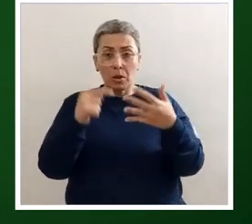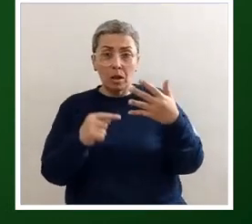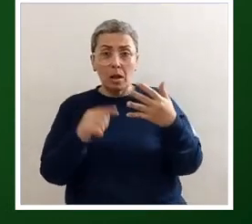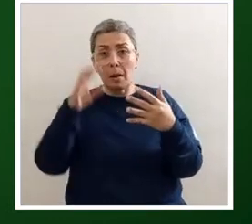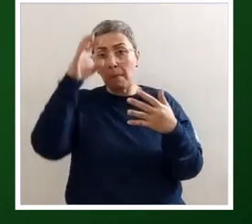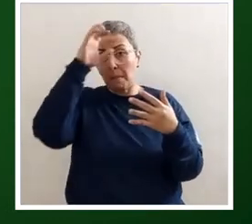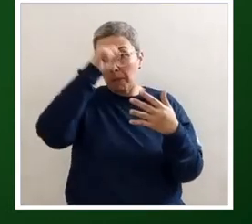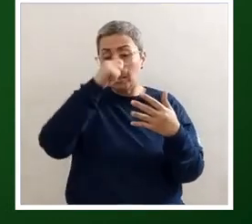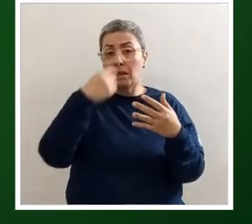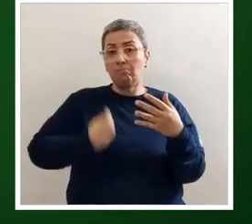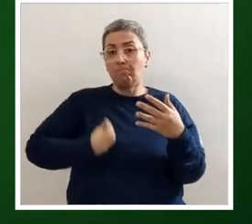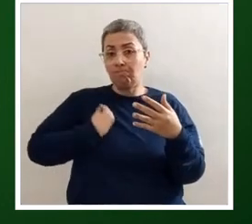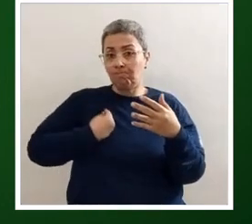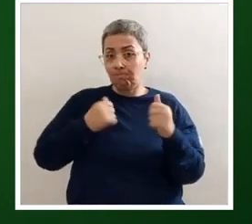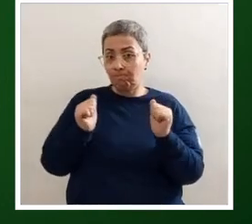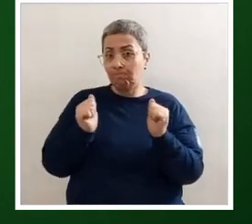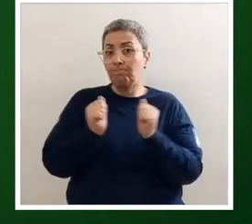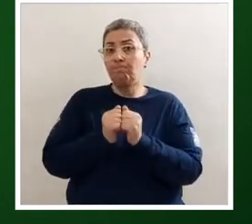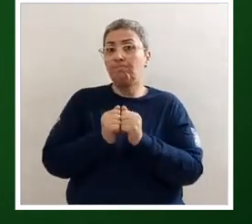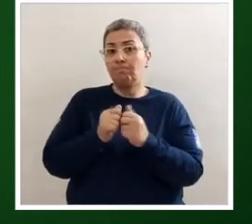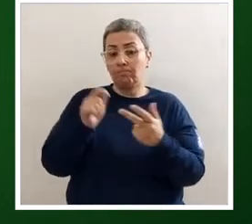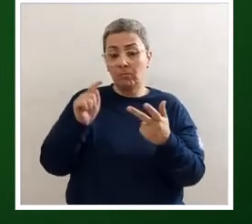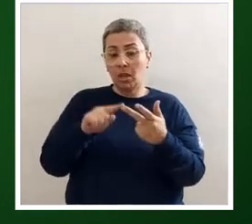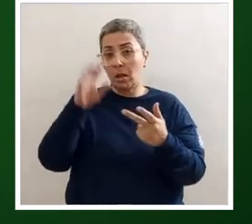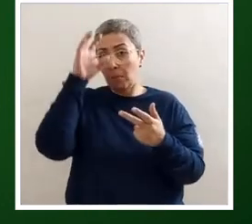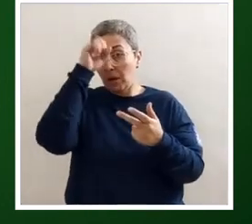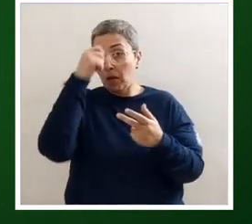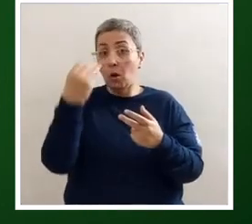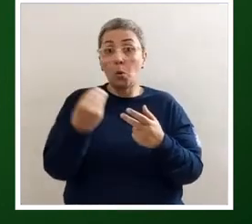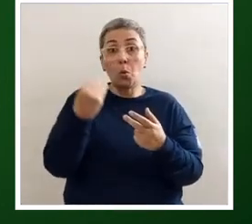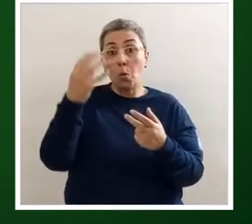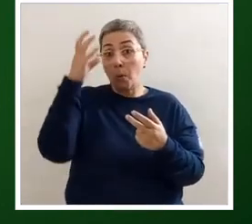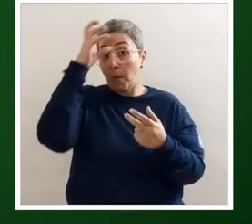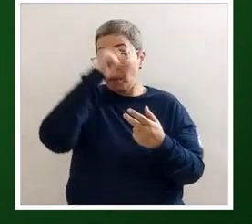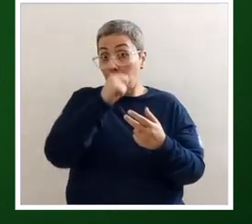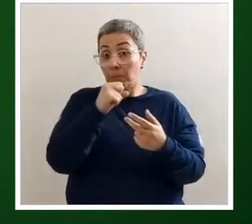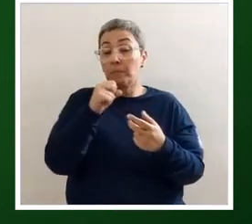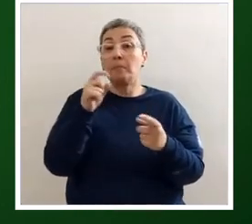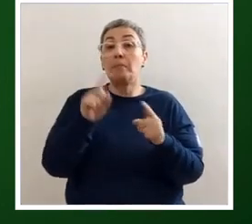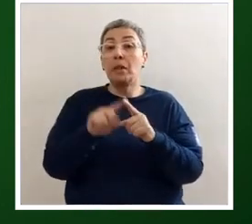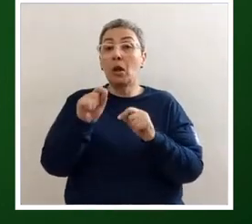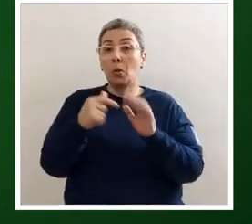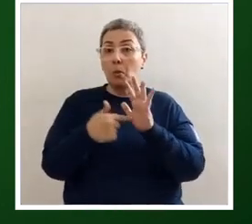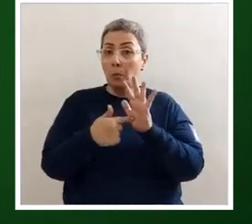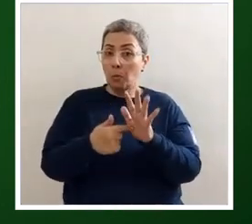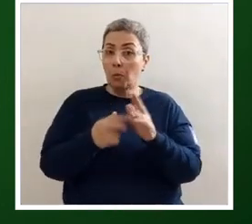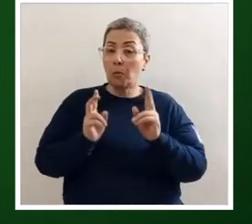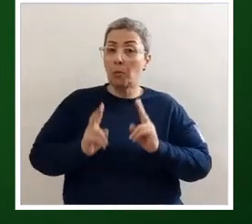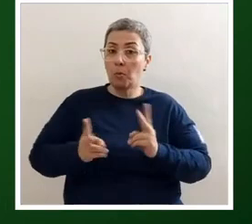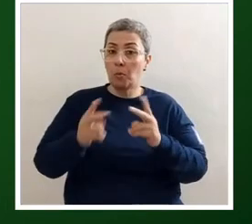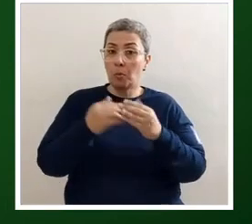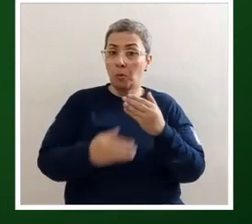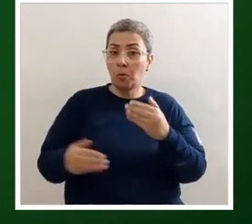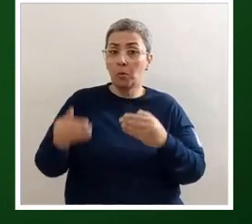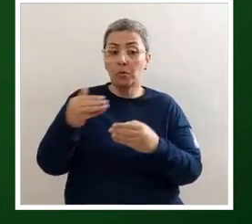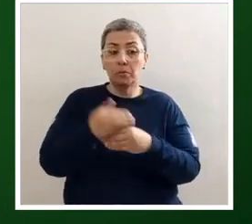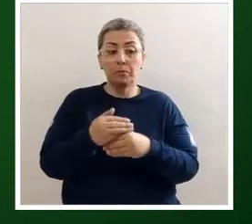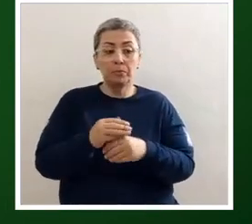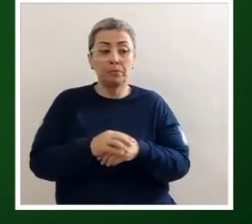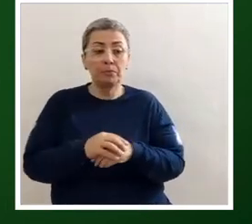aprender a conviver aprender a aprender e aí eu continuo mostrando no slide